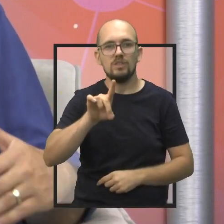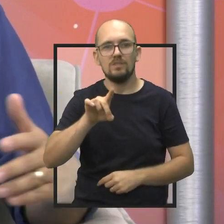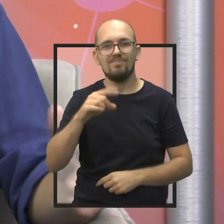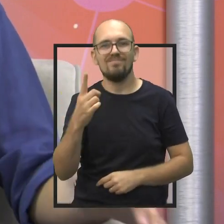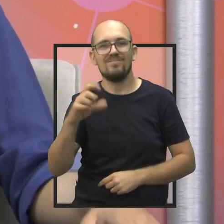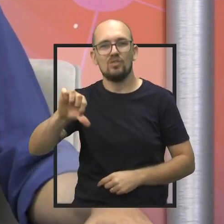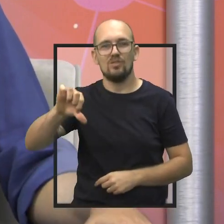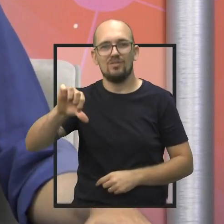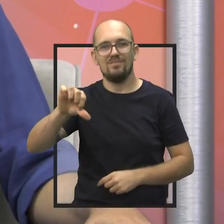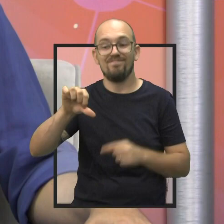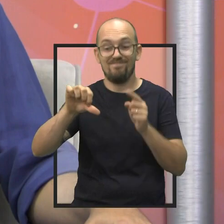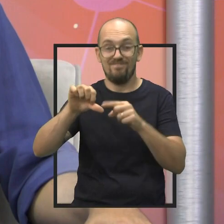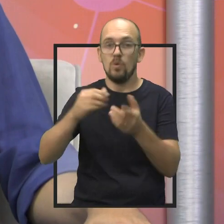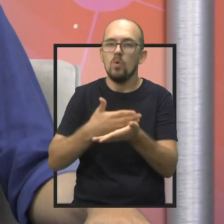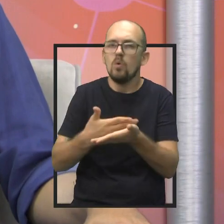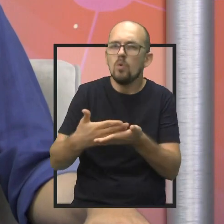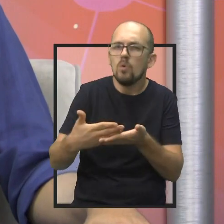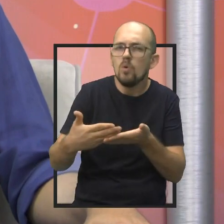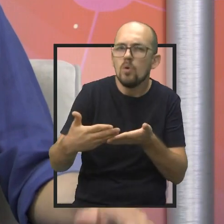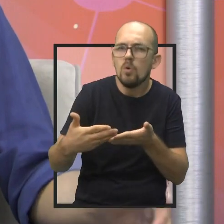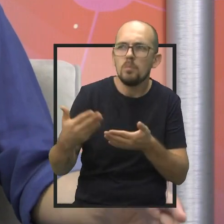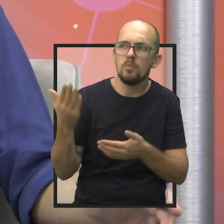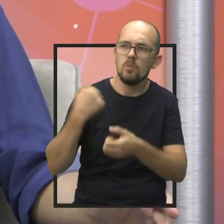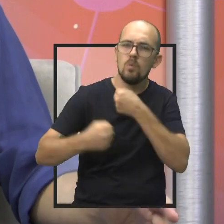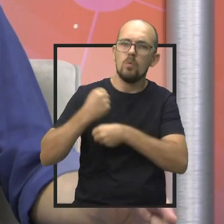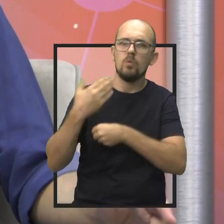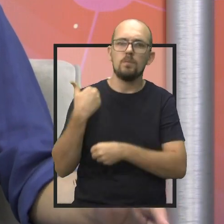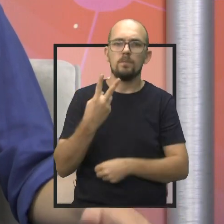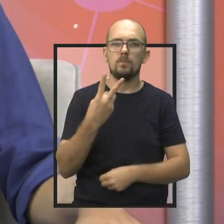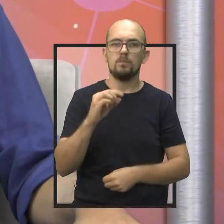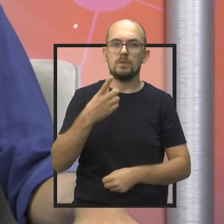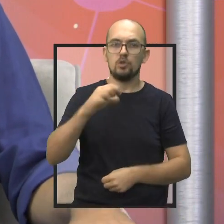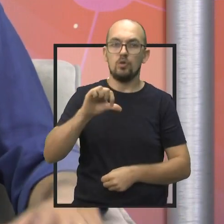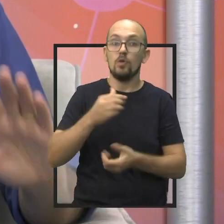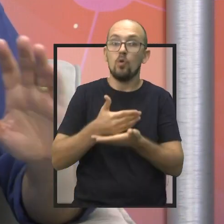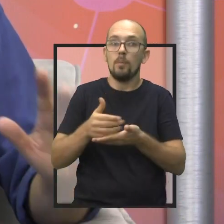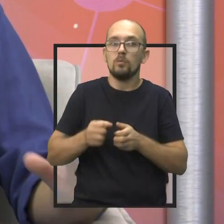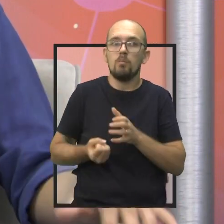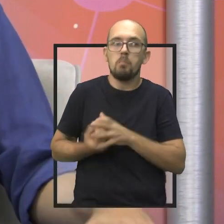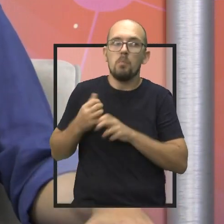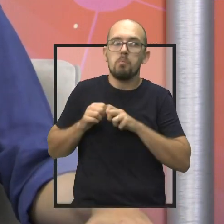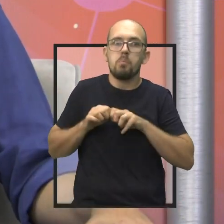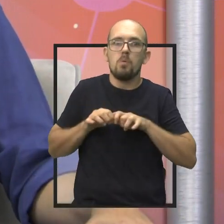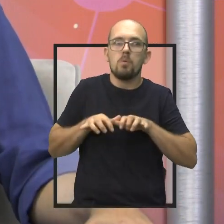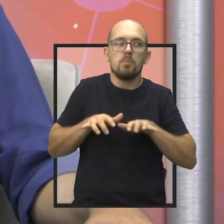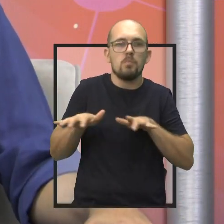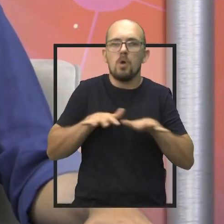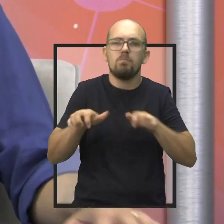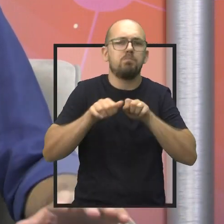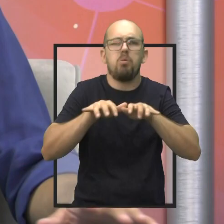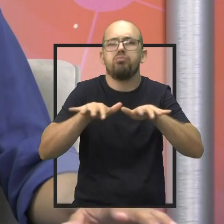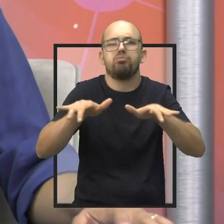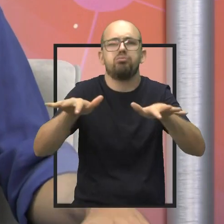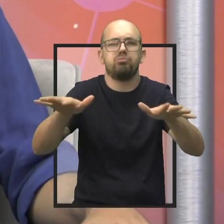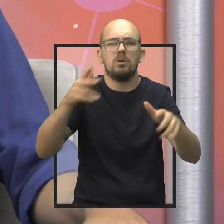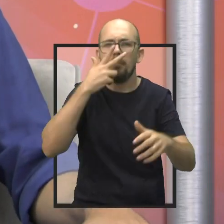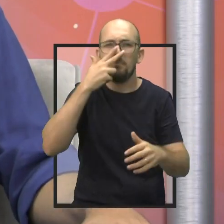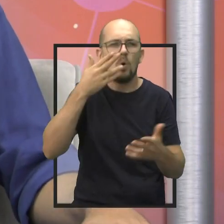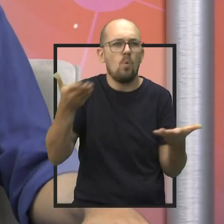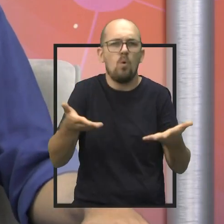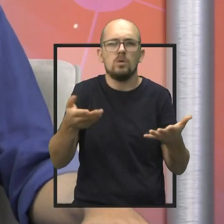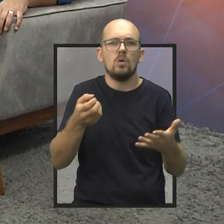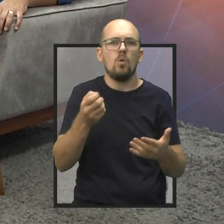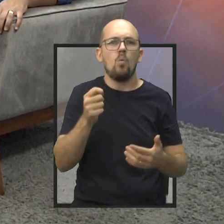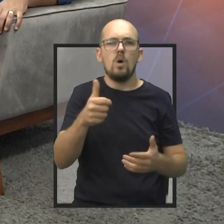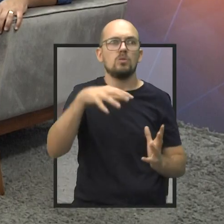a transmissão no final do ano, né, de 2019, e hoje a gente tem casos aí em praticamente todos os lugares do